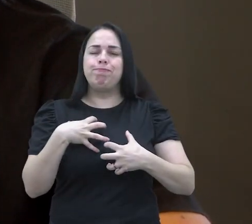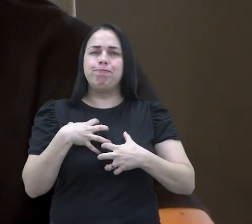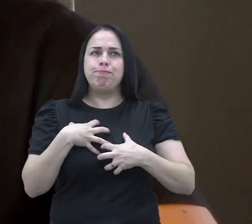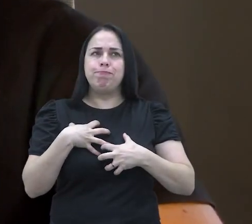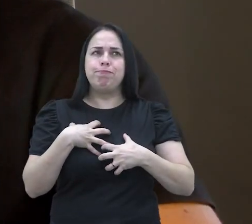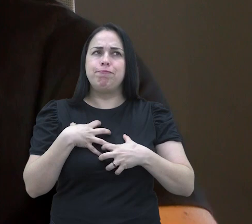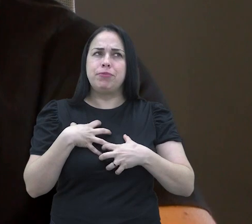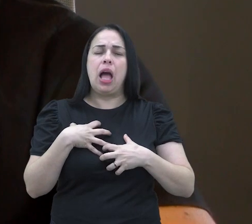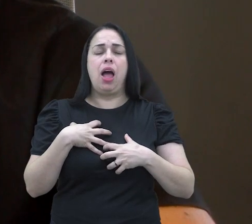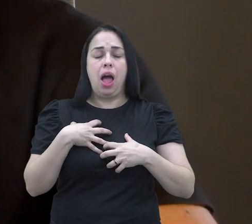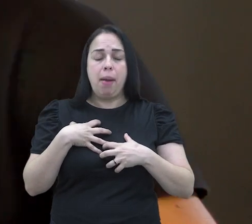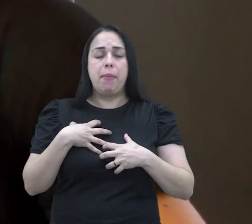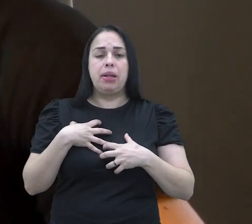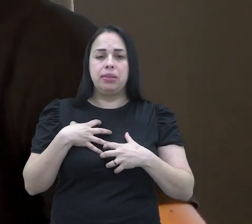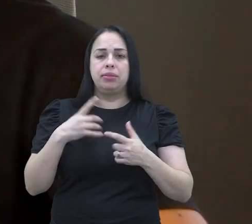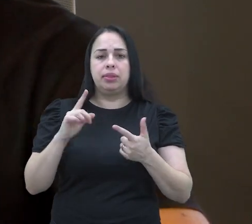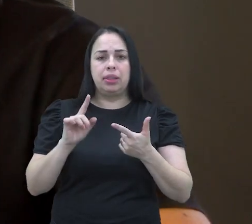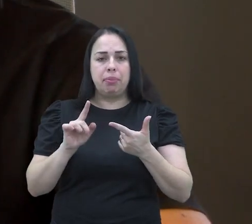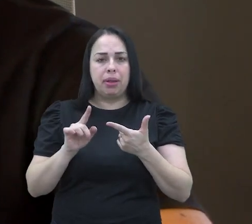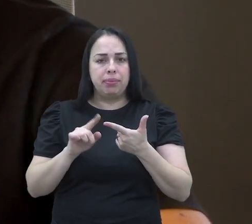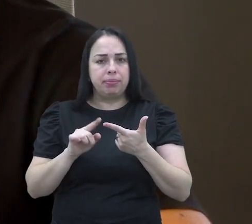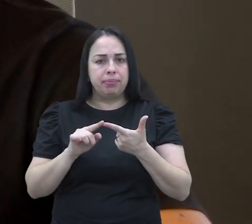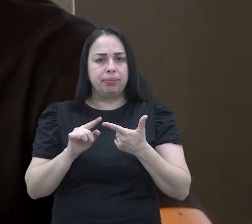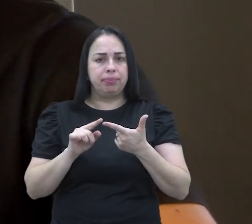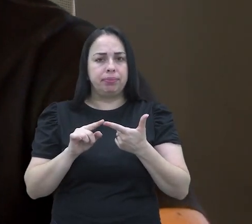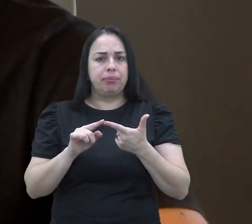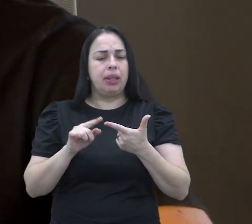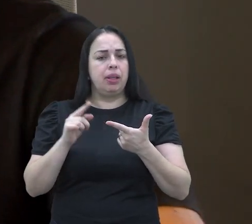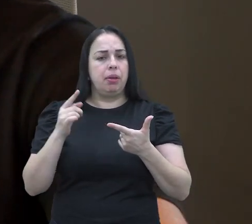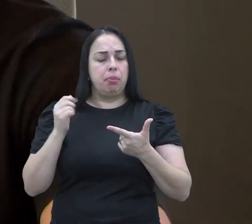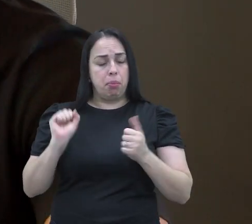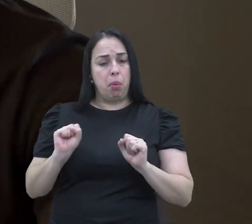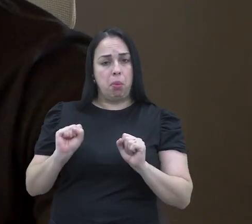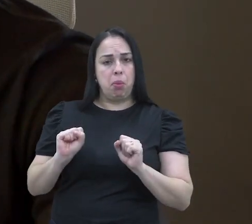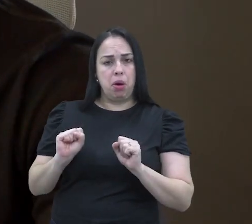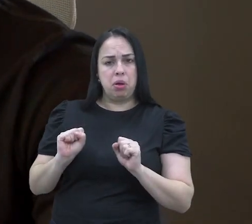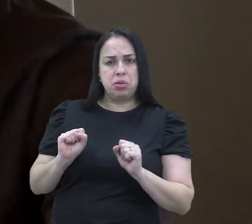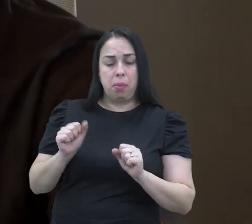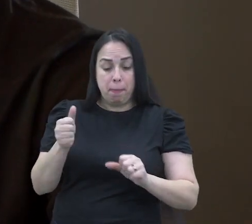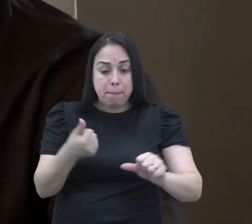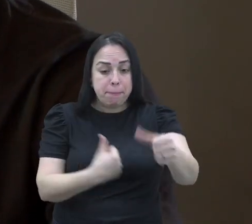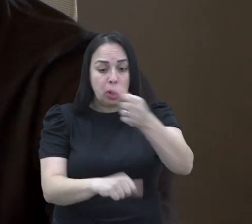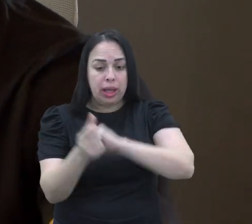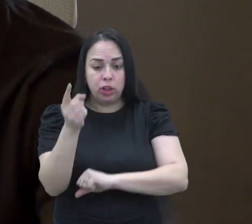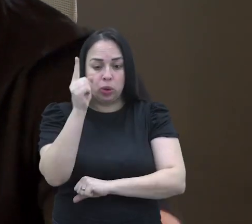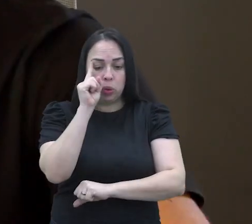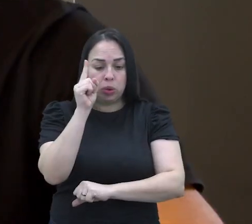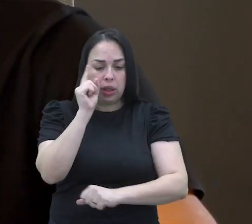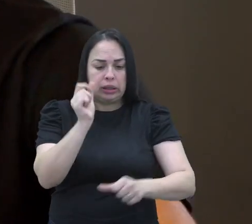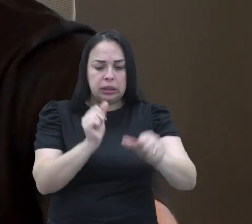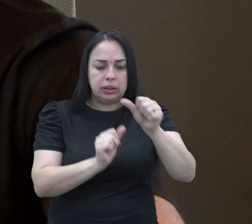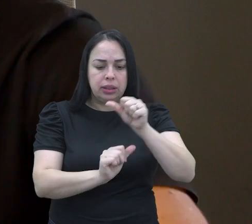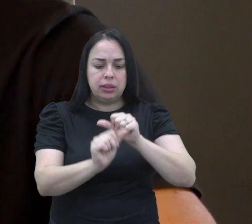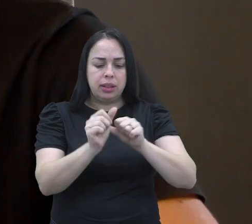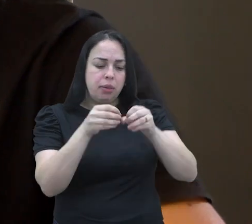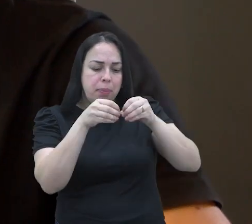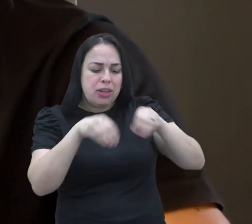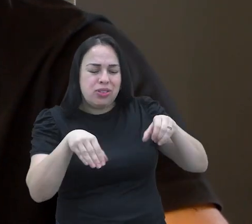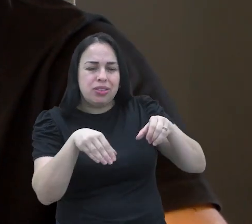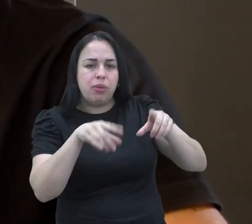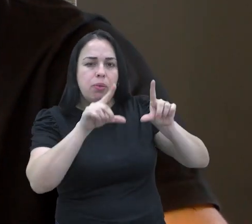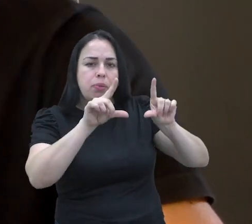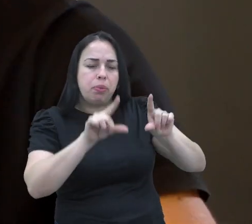ponto. Se eu tenho algum repertório para isso, eu posso intervir no meu dia a dia para tentar, né, diminuir